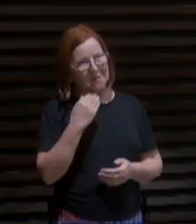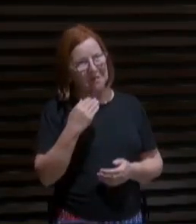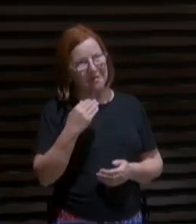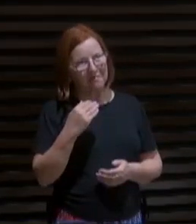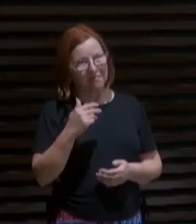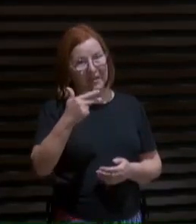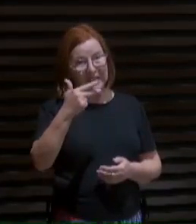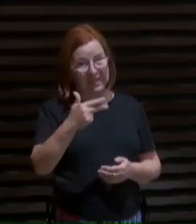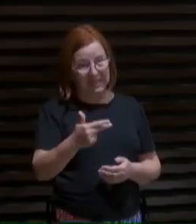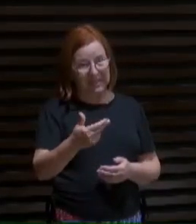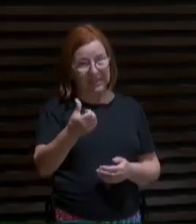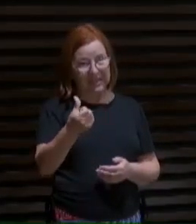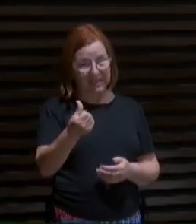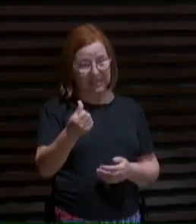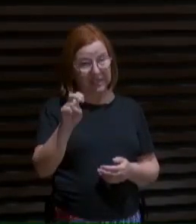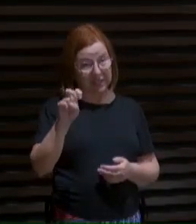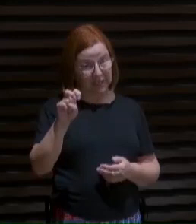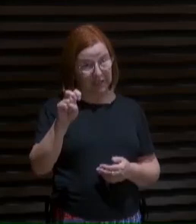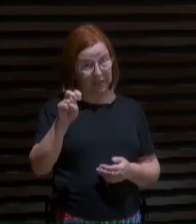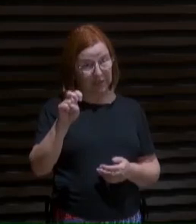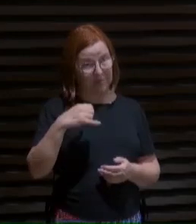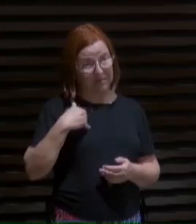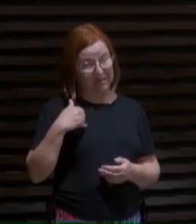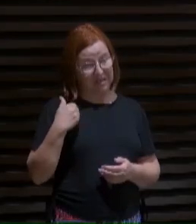365 anos, não morriam, eram arrebatadas.